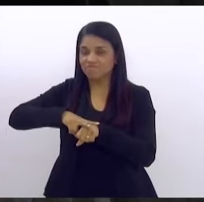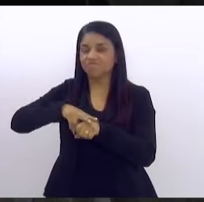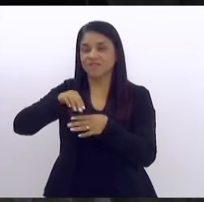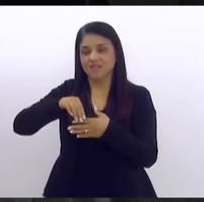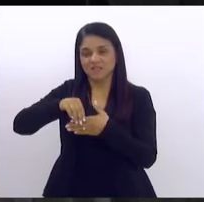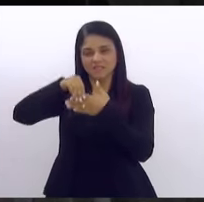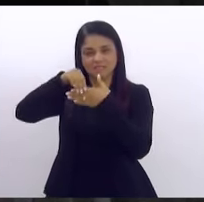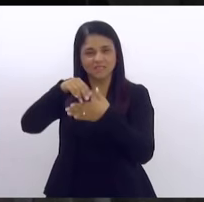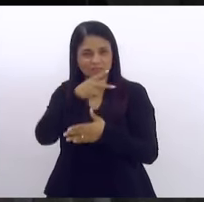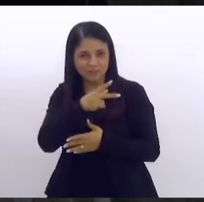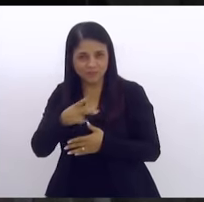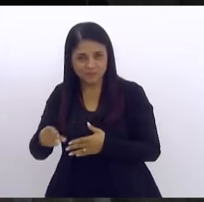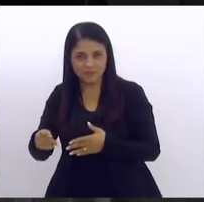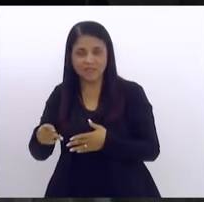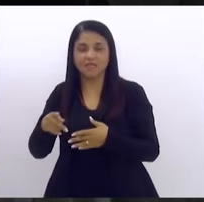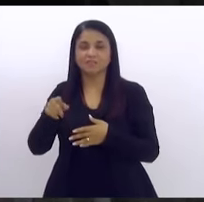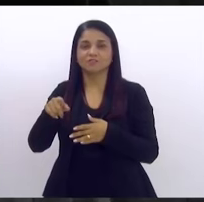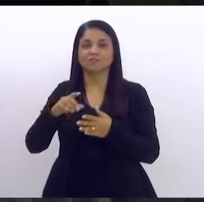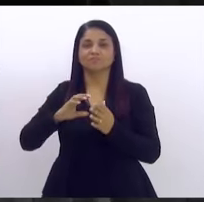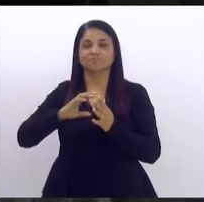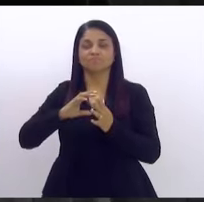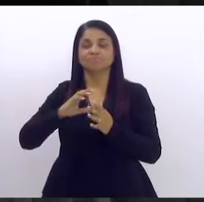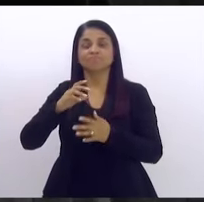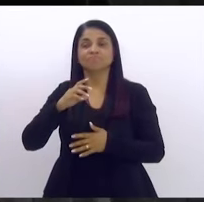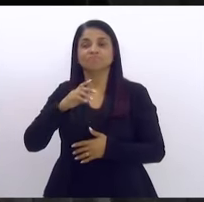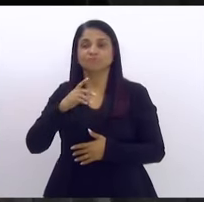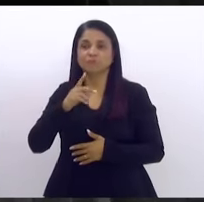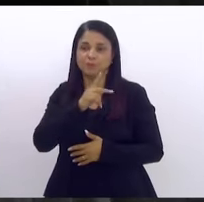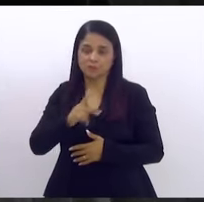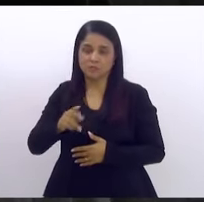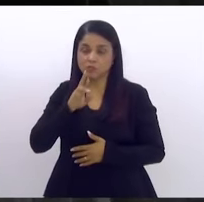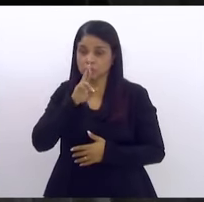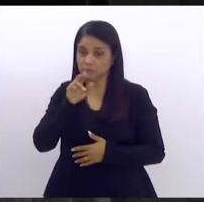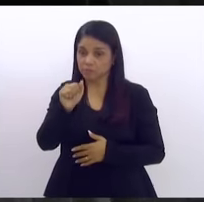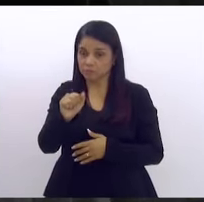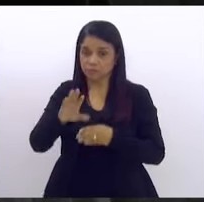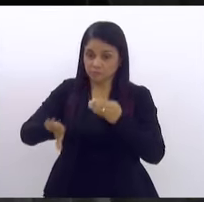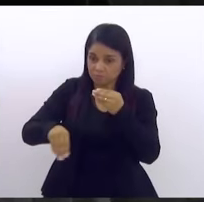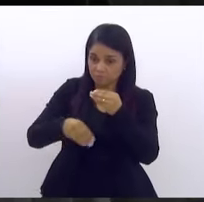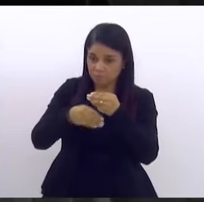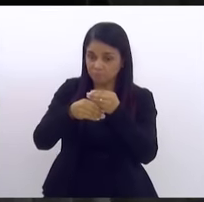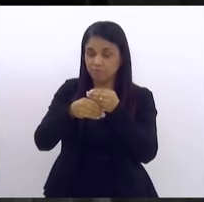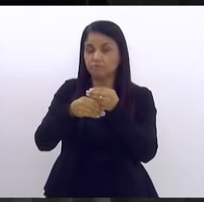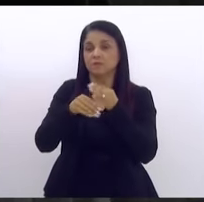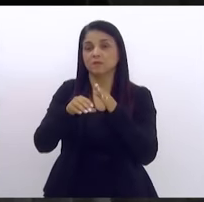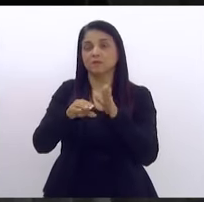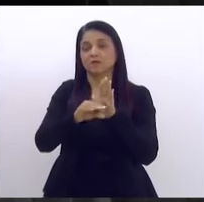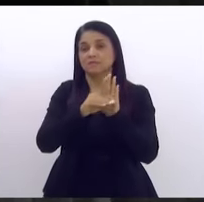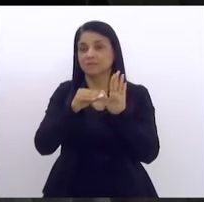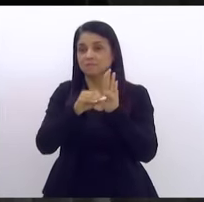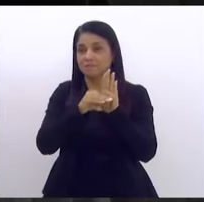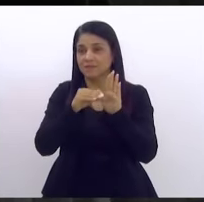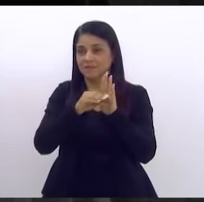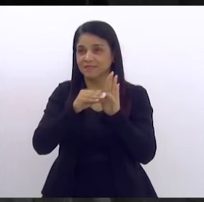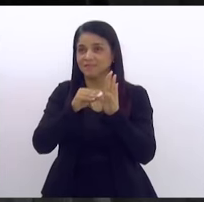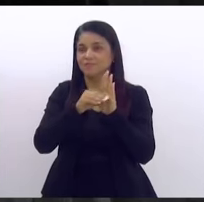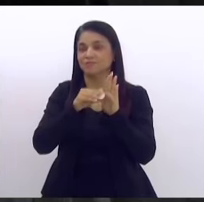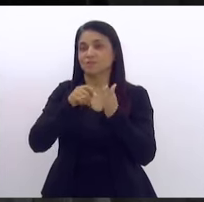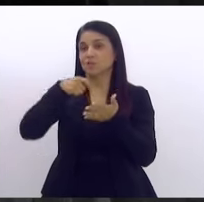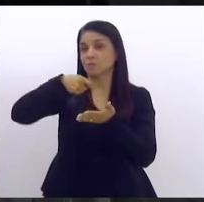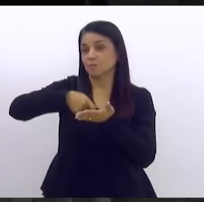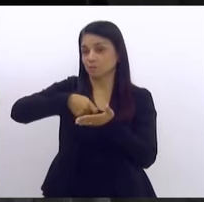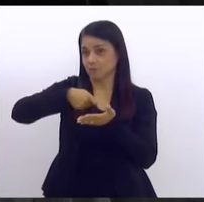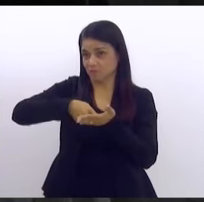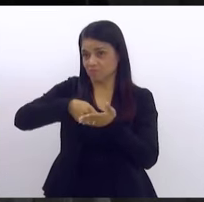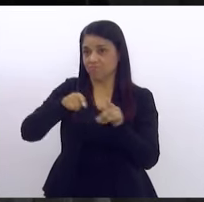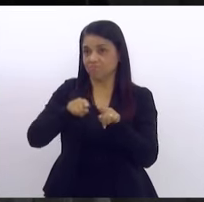do presidente, quero registrar o deputado Rodrigo Amorim, nós estamos incorporando as emendas impositivas, presidente. E, presidente,